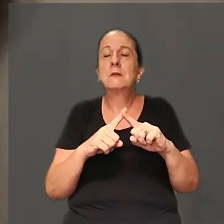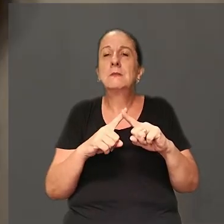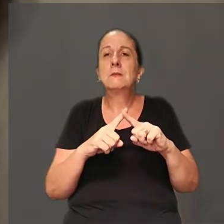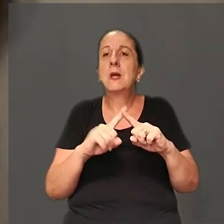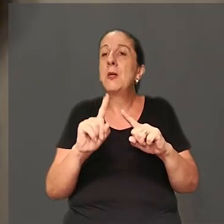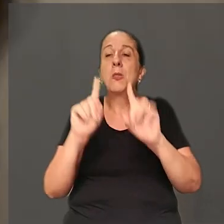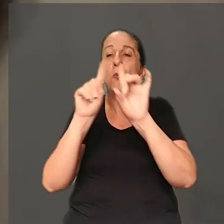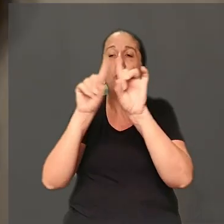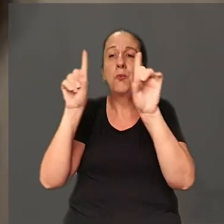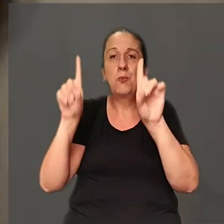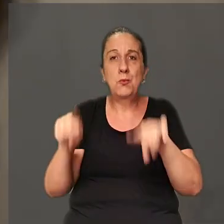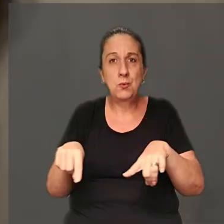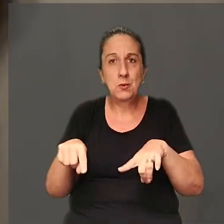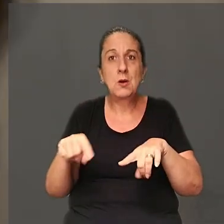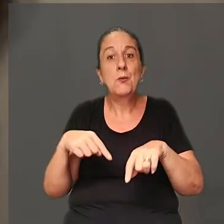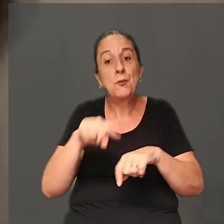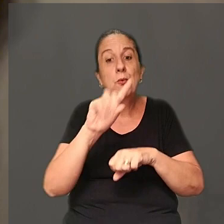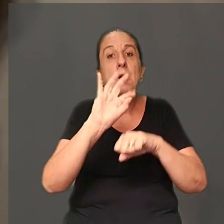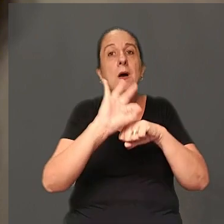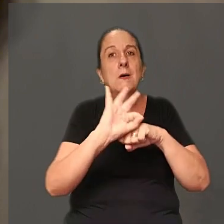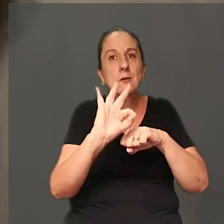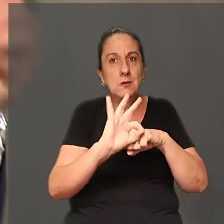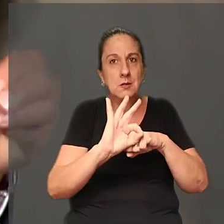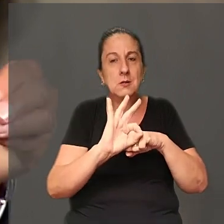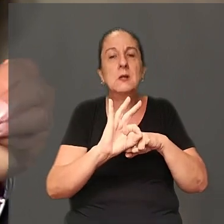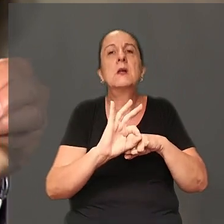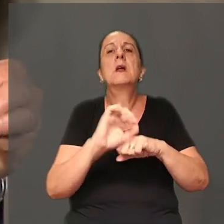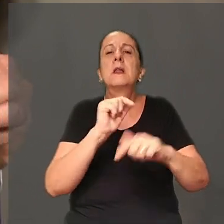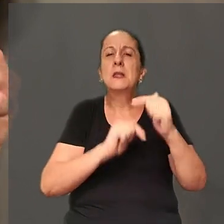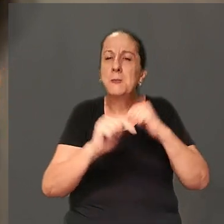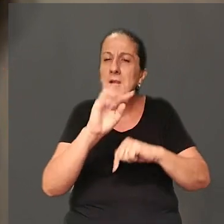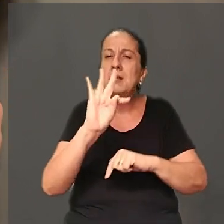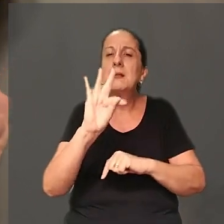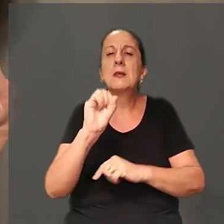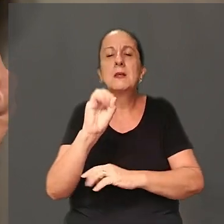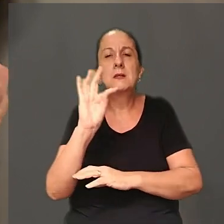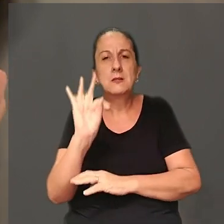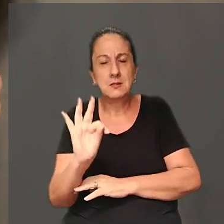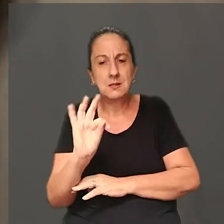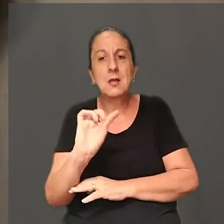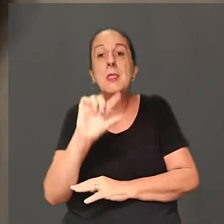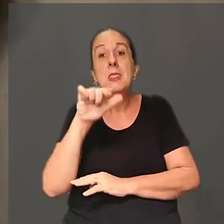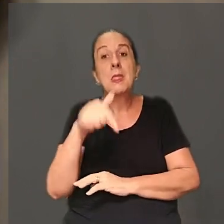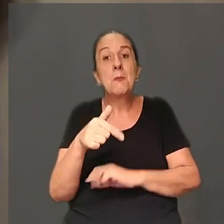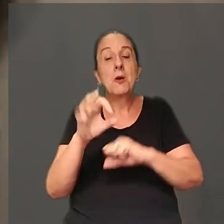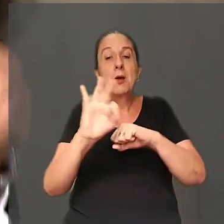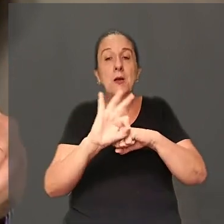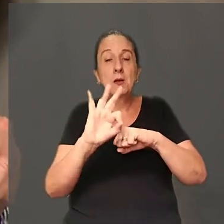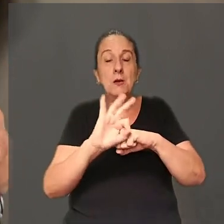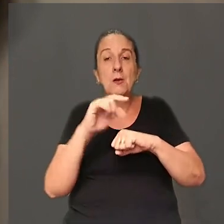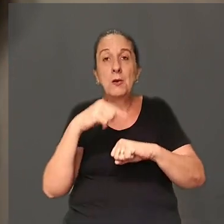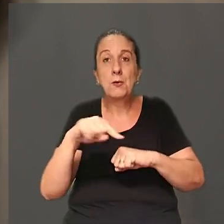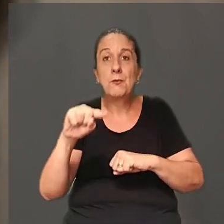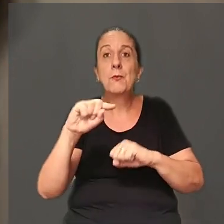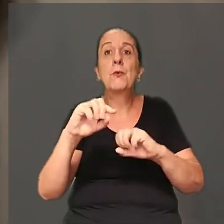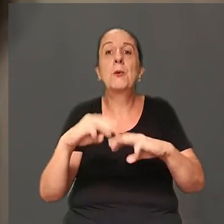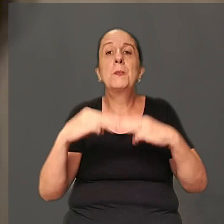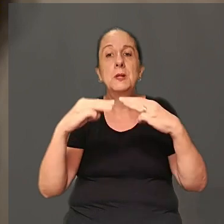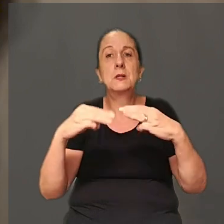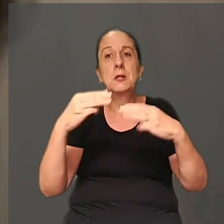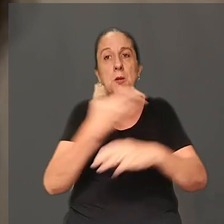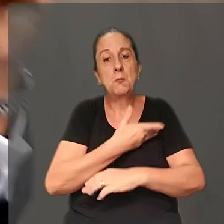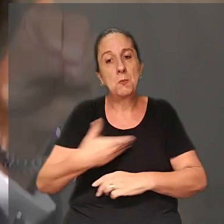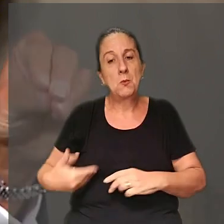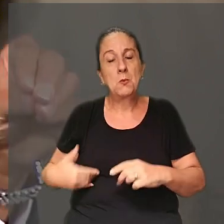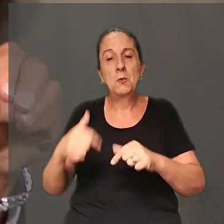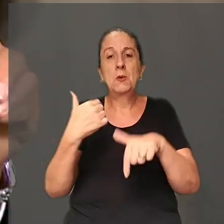eu deixei de ser funcionário, fui para a advocacia, advoguei no TST, depois da advocacia fui